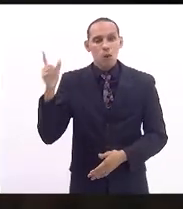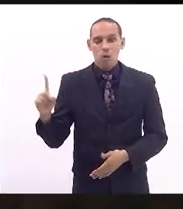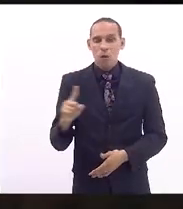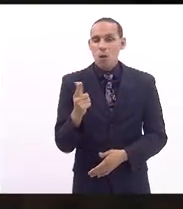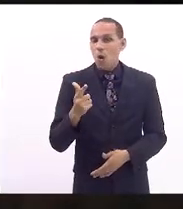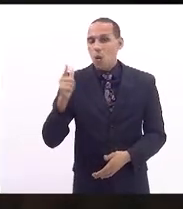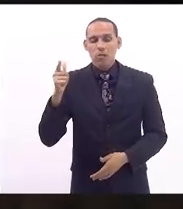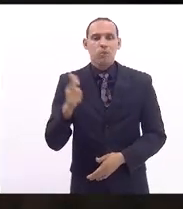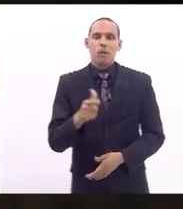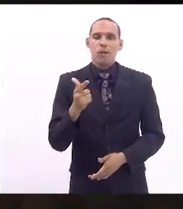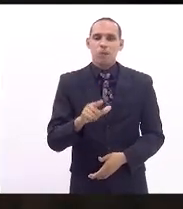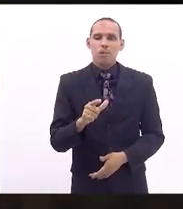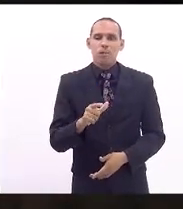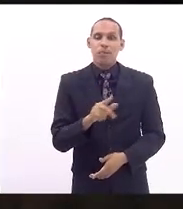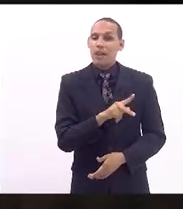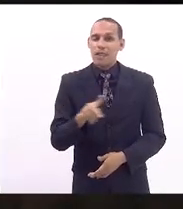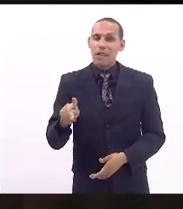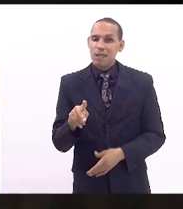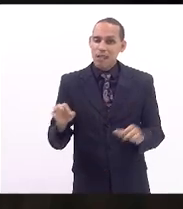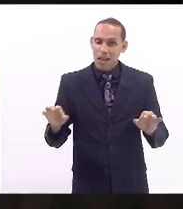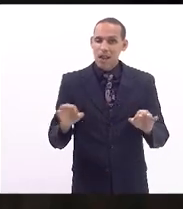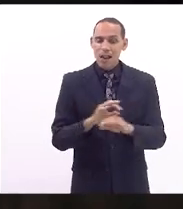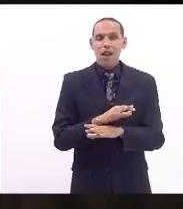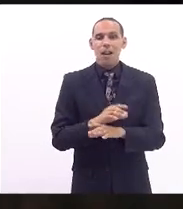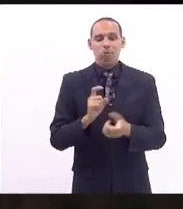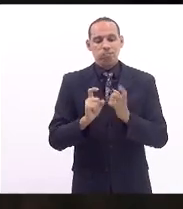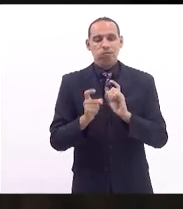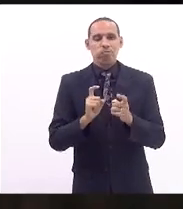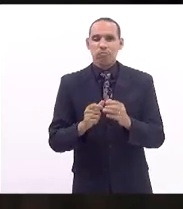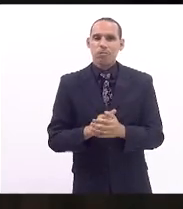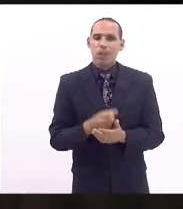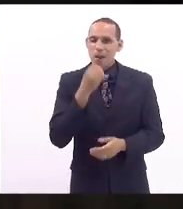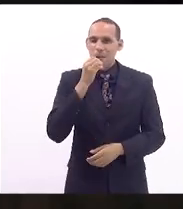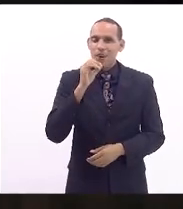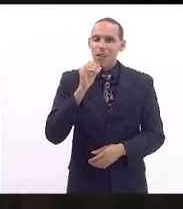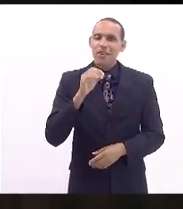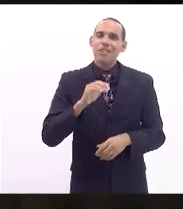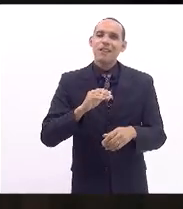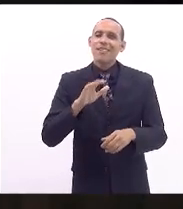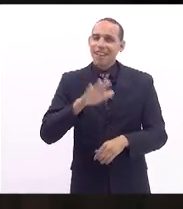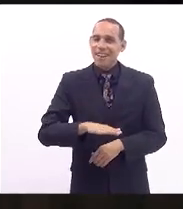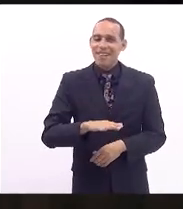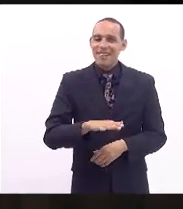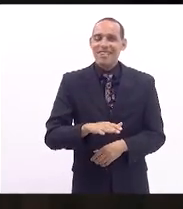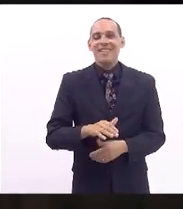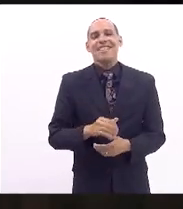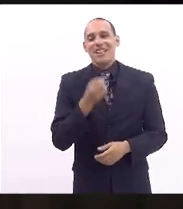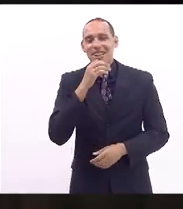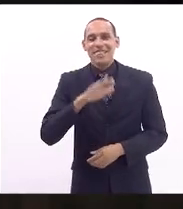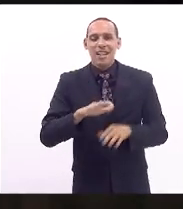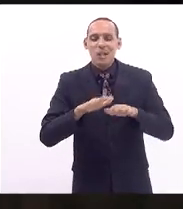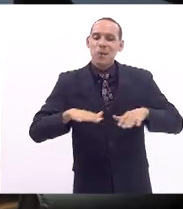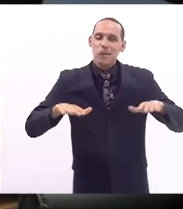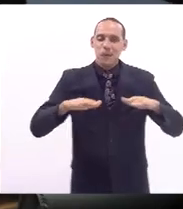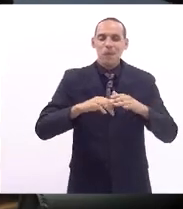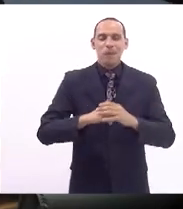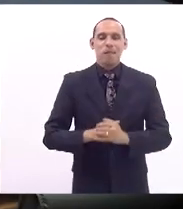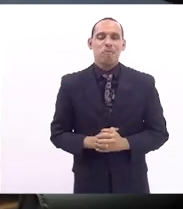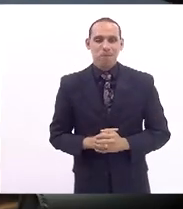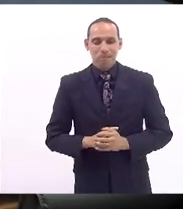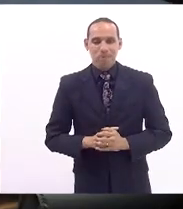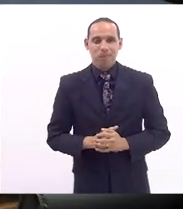mais oradores inscrito a presidência encerra a presente sessão boa noite boa tarde ainda Boa tarde a todos